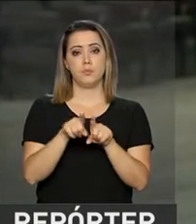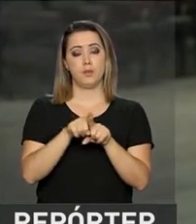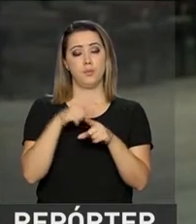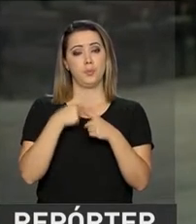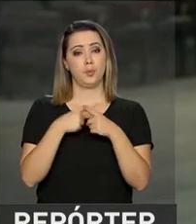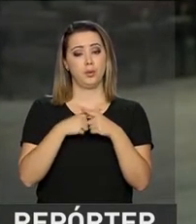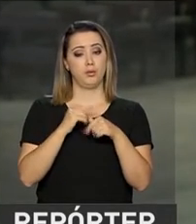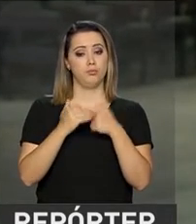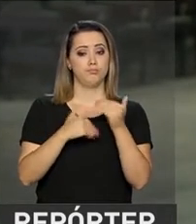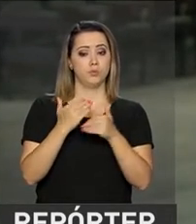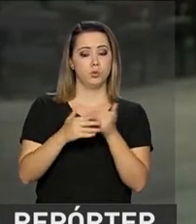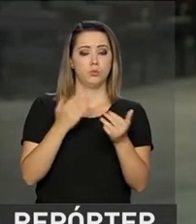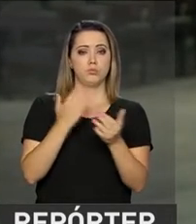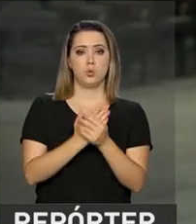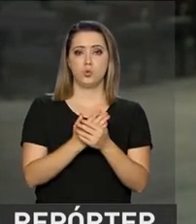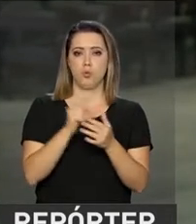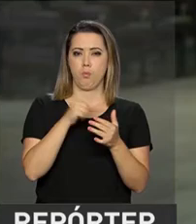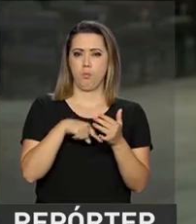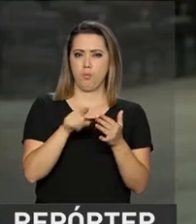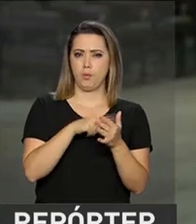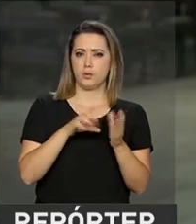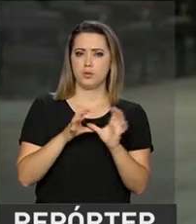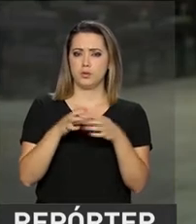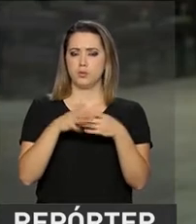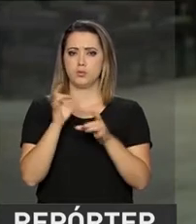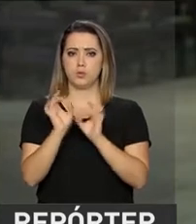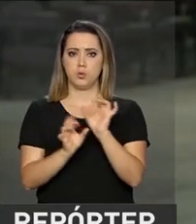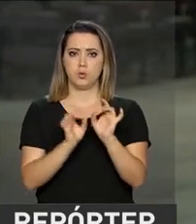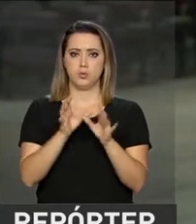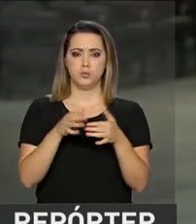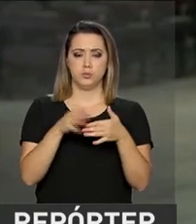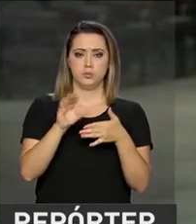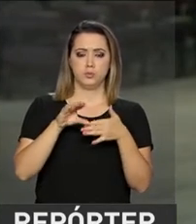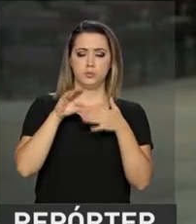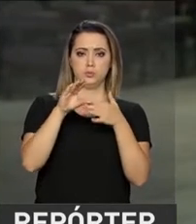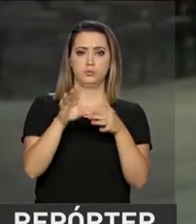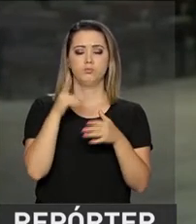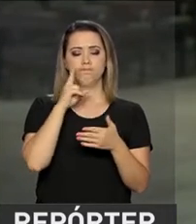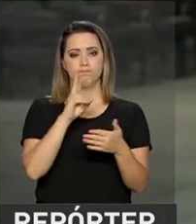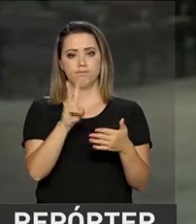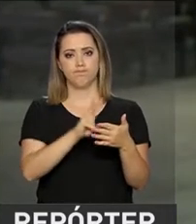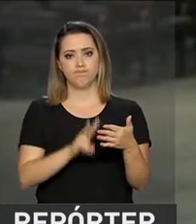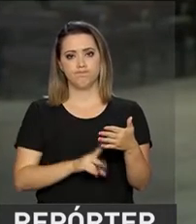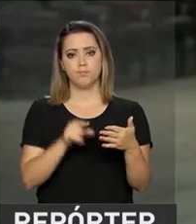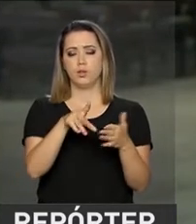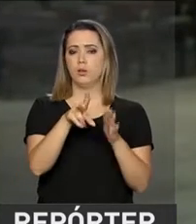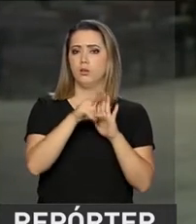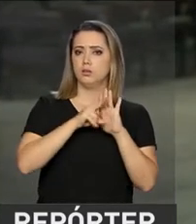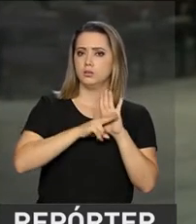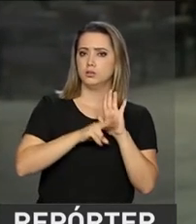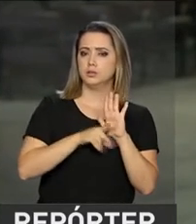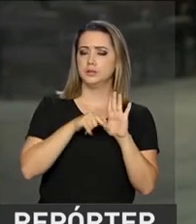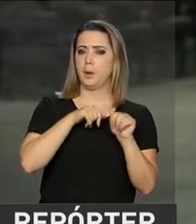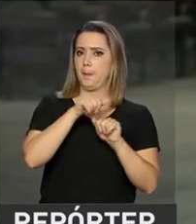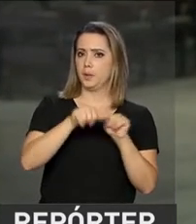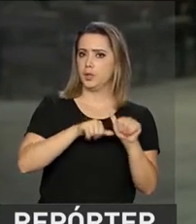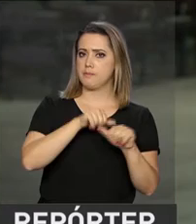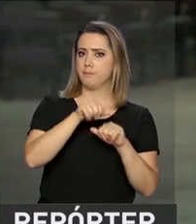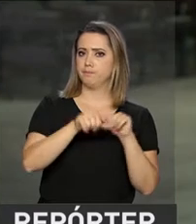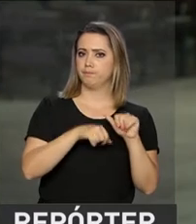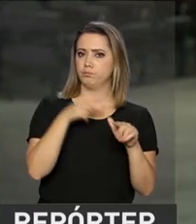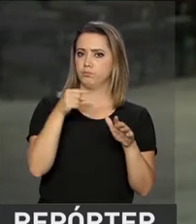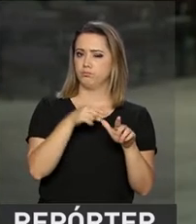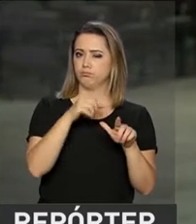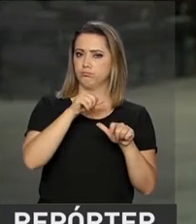a tramitação da medida provisória na comissão especial da câmara que analisou o texto foram feitas uma série